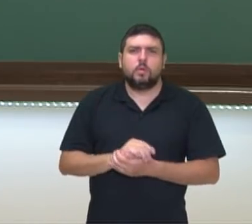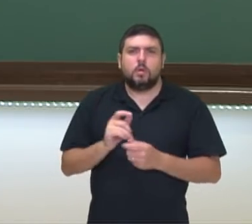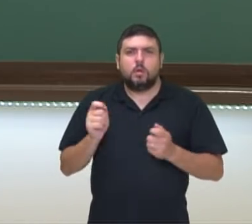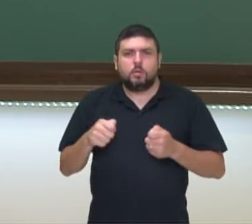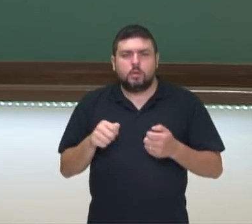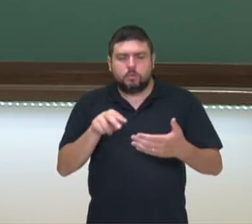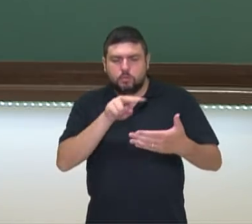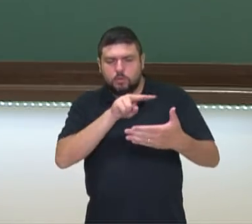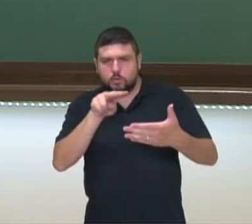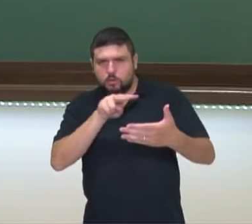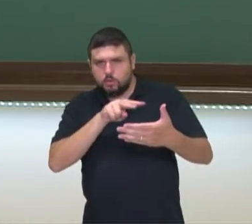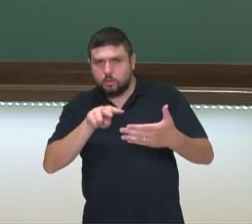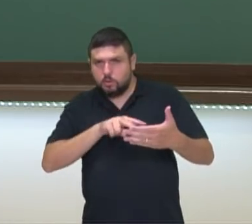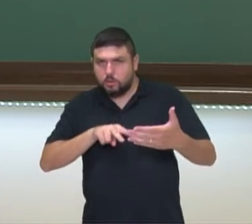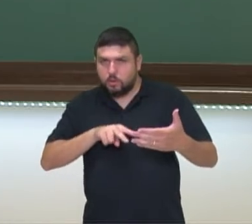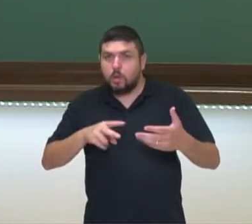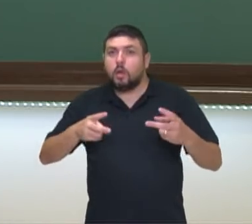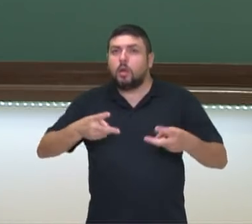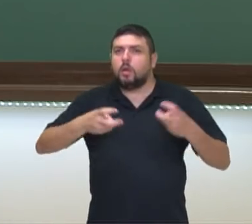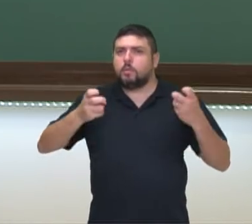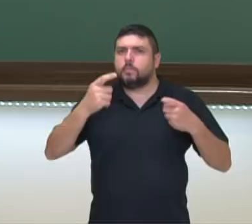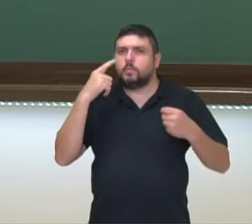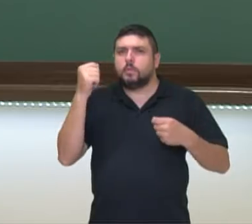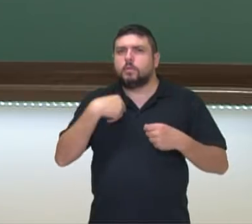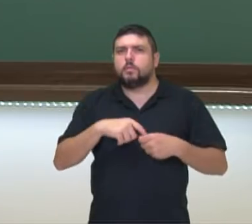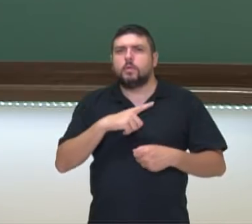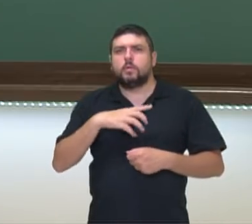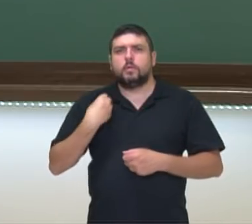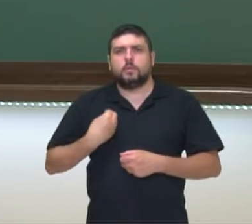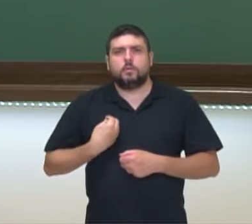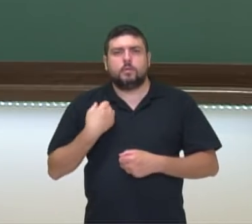se situar o tempo histórico